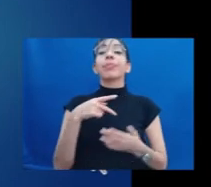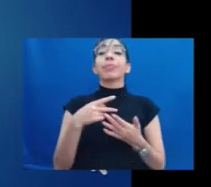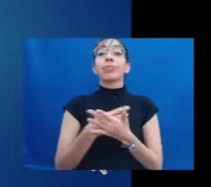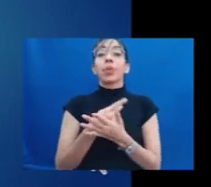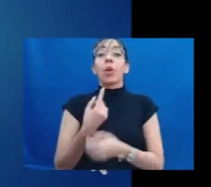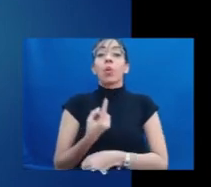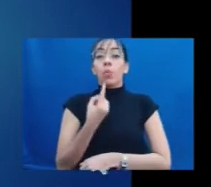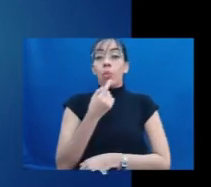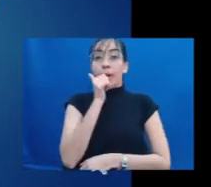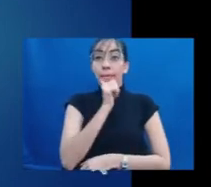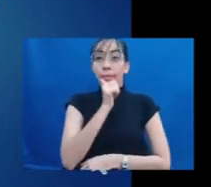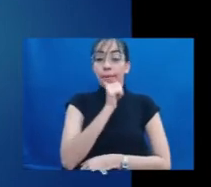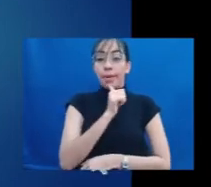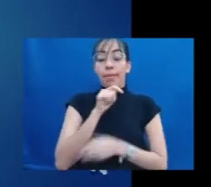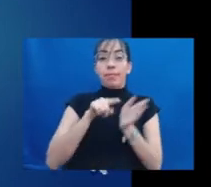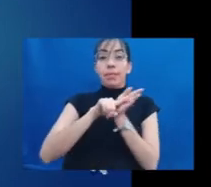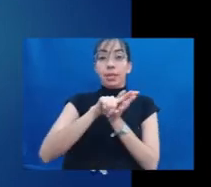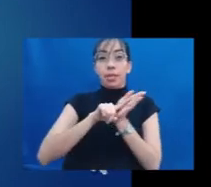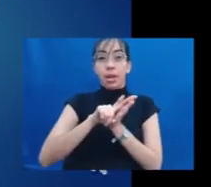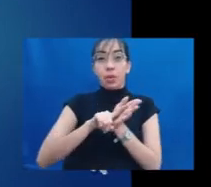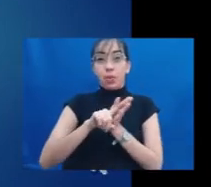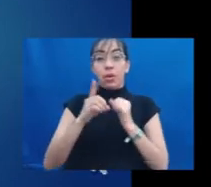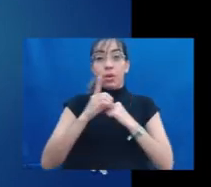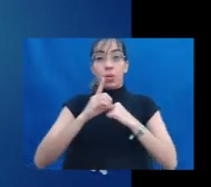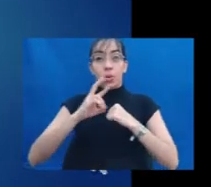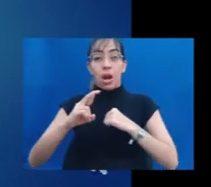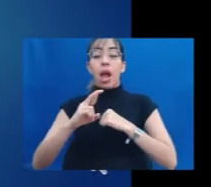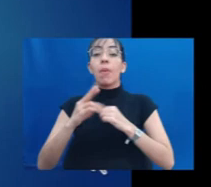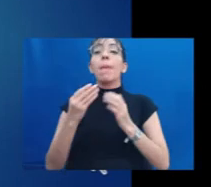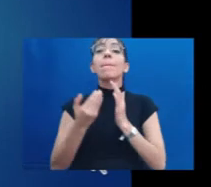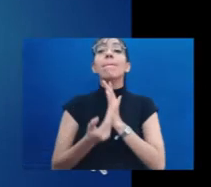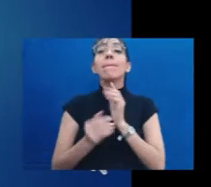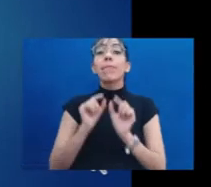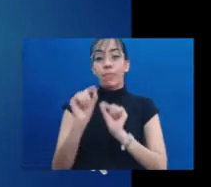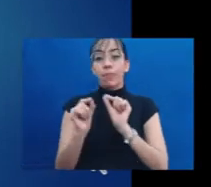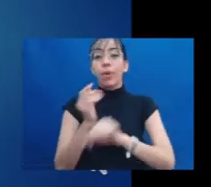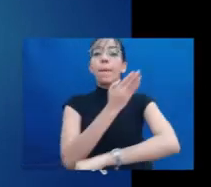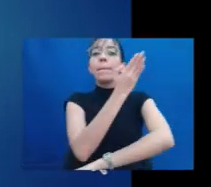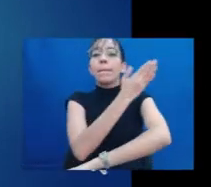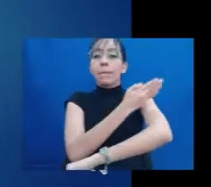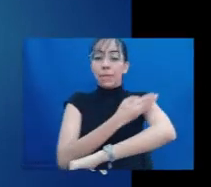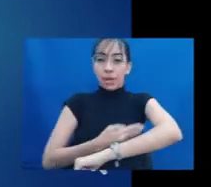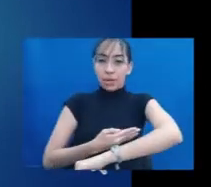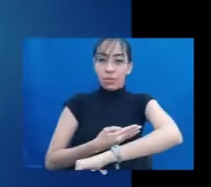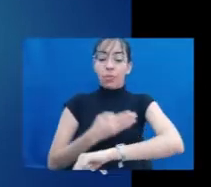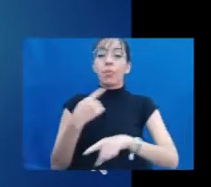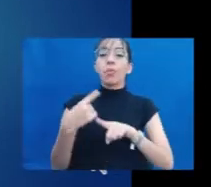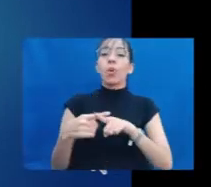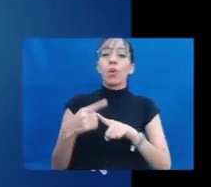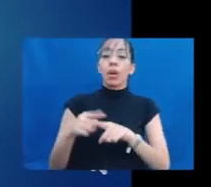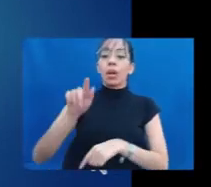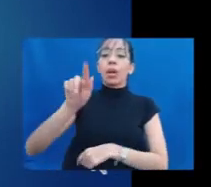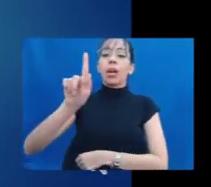Esse acidente, infelizmente, provocou a perda de um braço da pesquisadora de pós-doutorado, a Tia Atkins, e